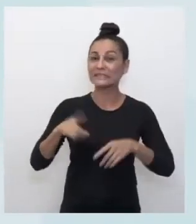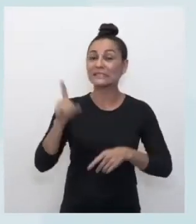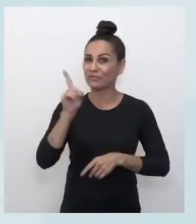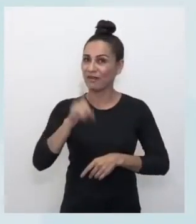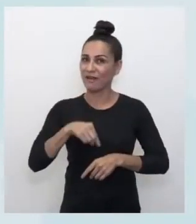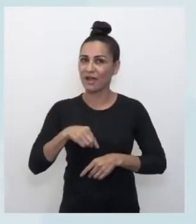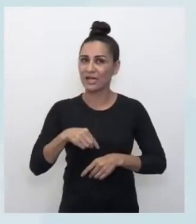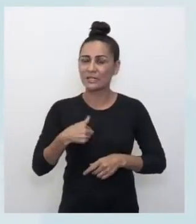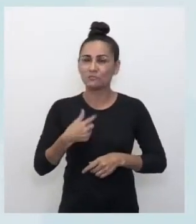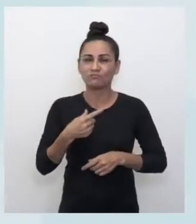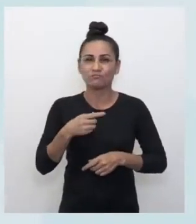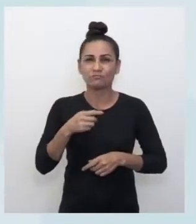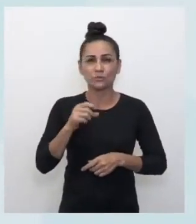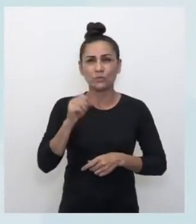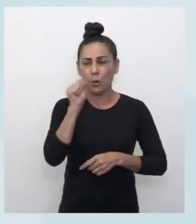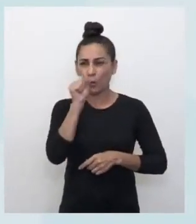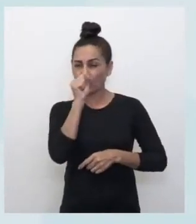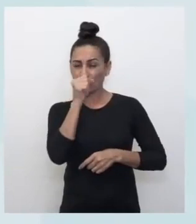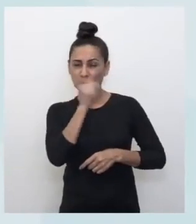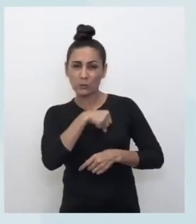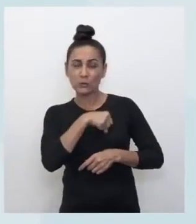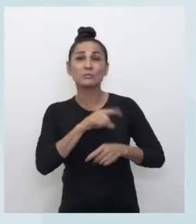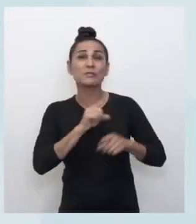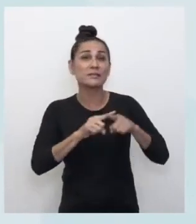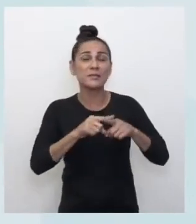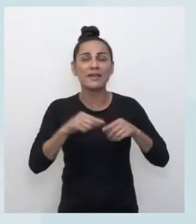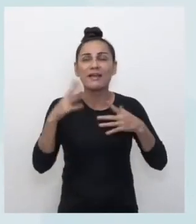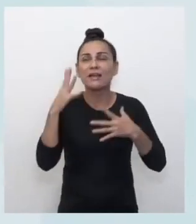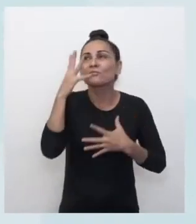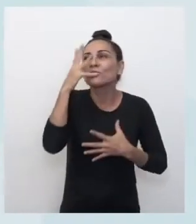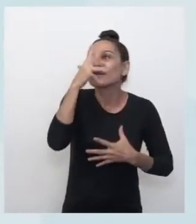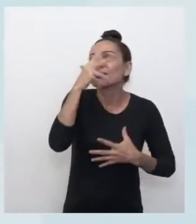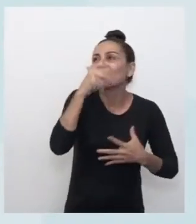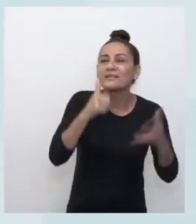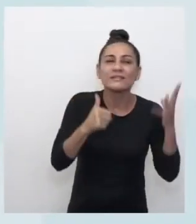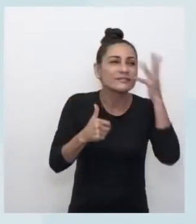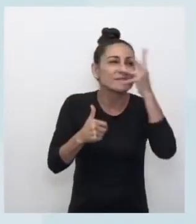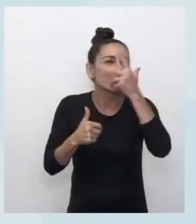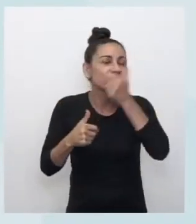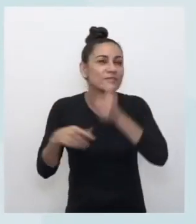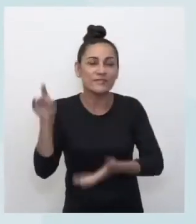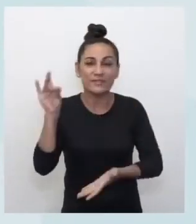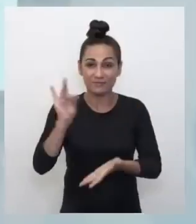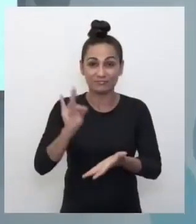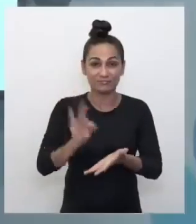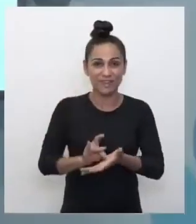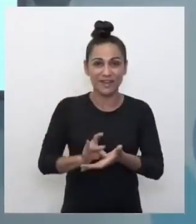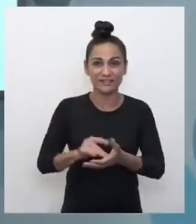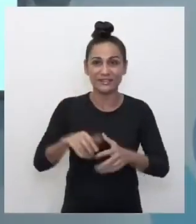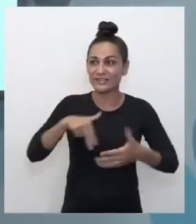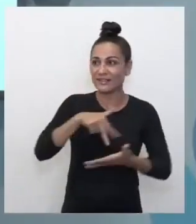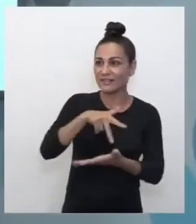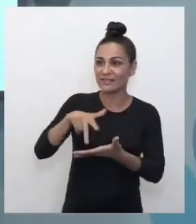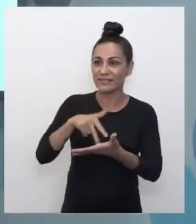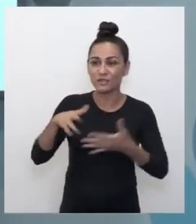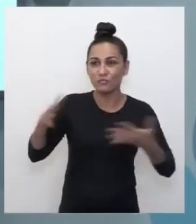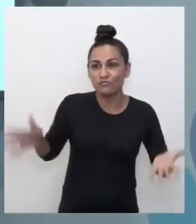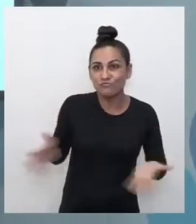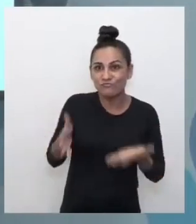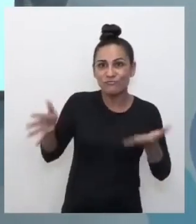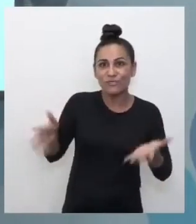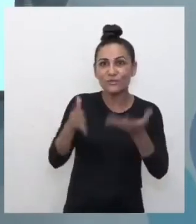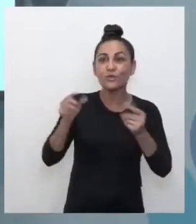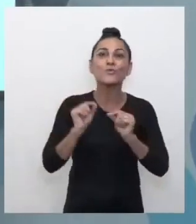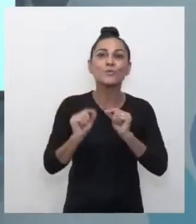pouco agressivo num primeiro momento, mas a beleza, né, e o realismo que esse tipo de dança promove, porque a partir desse momento